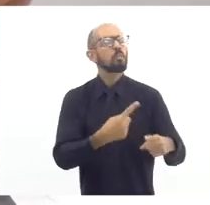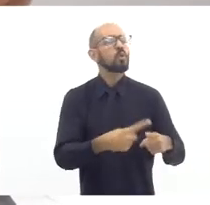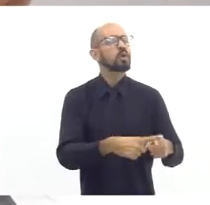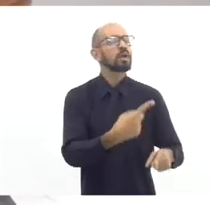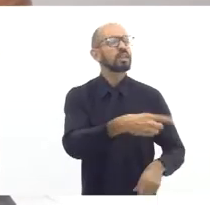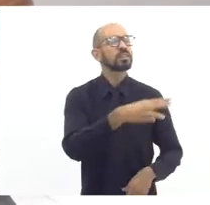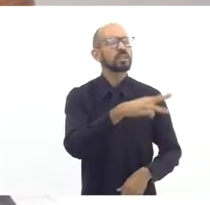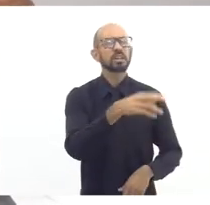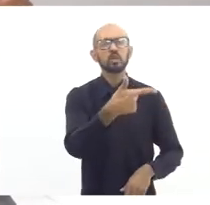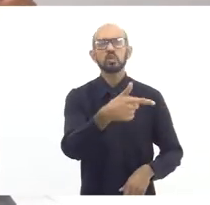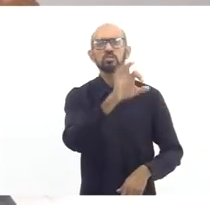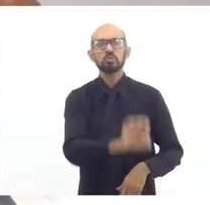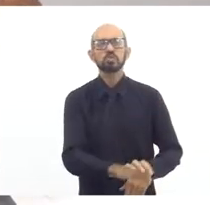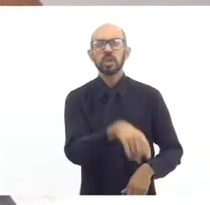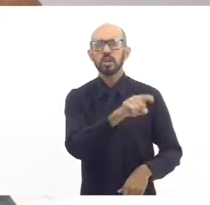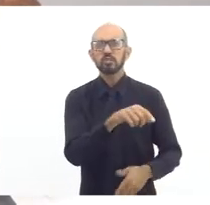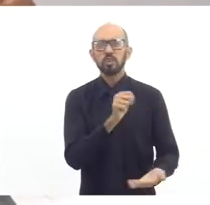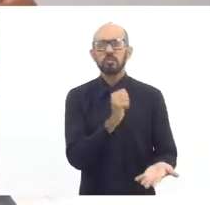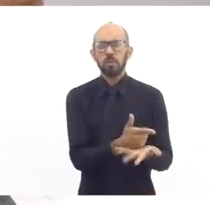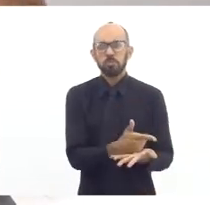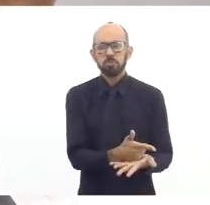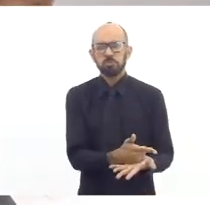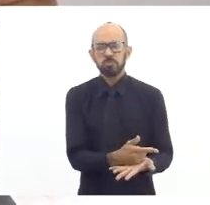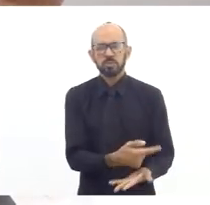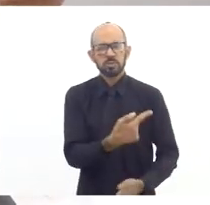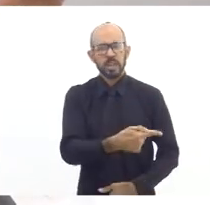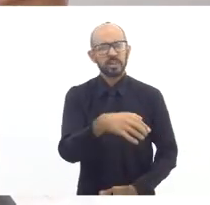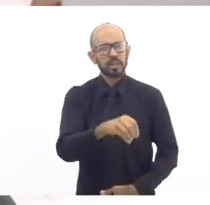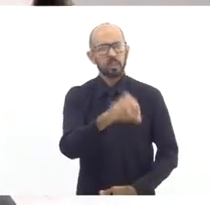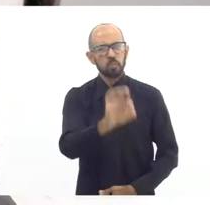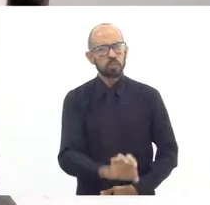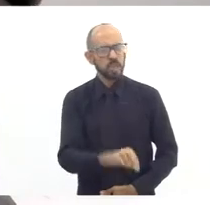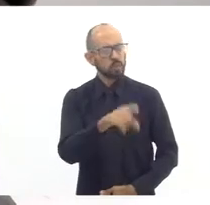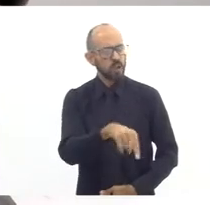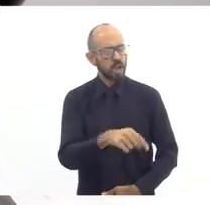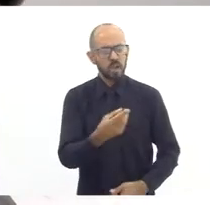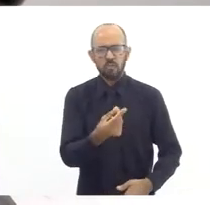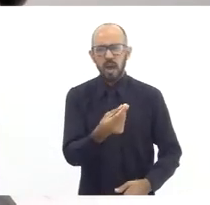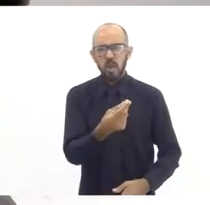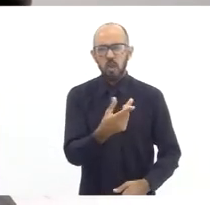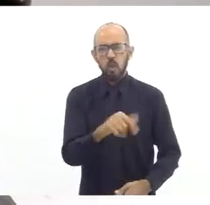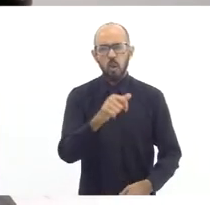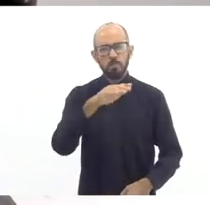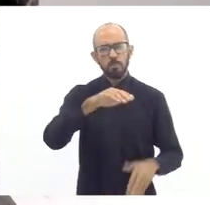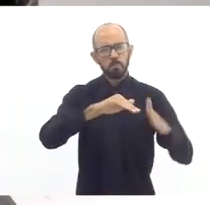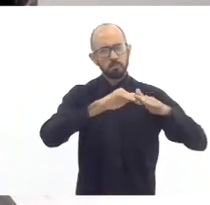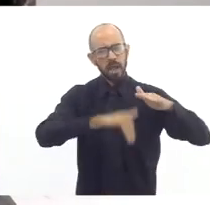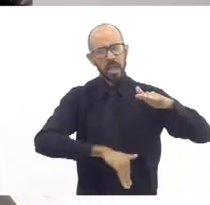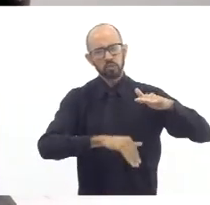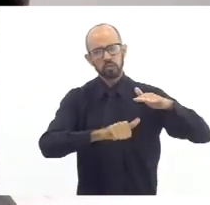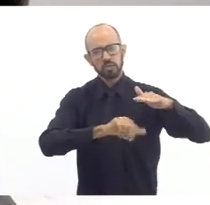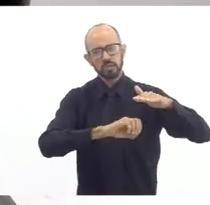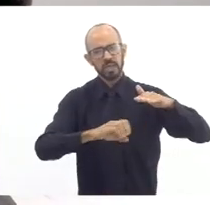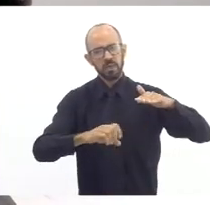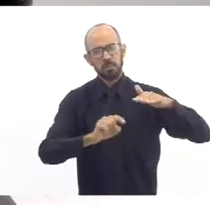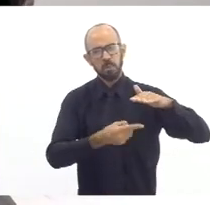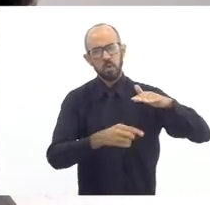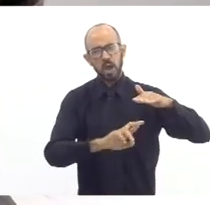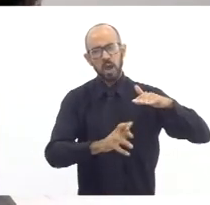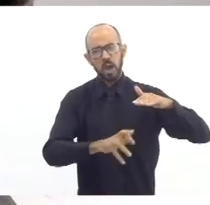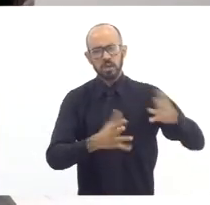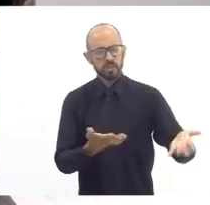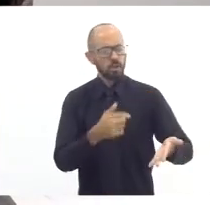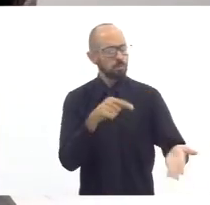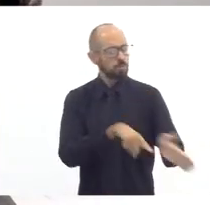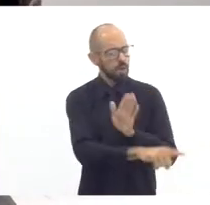32% apenas foram pagas multas, sendo que 70% delas valor inferior a R$100 mil. Aí eu perguntei,